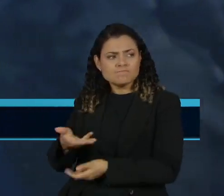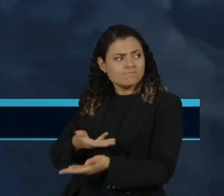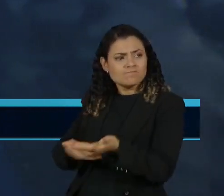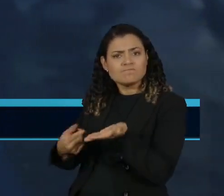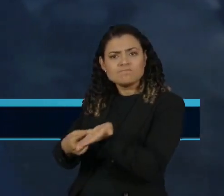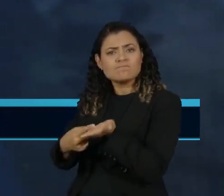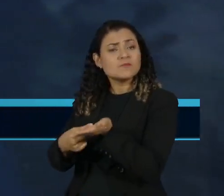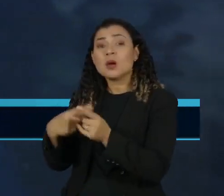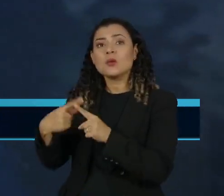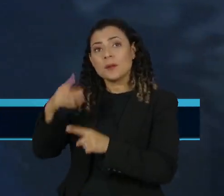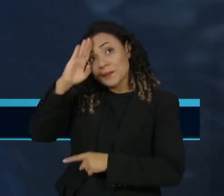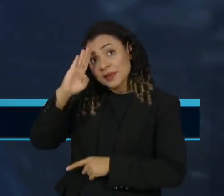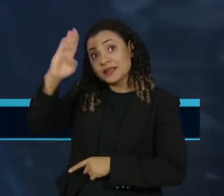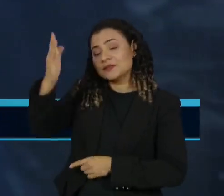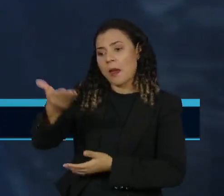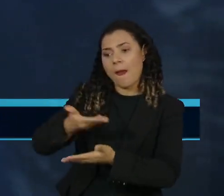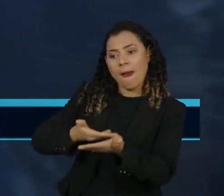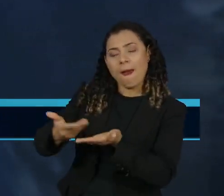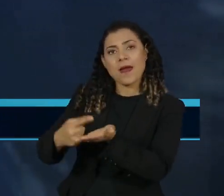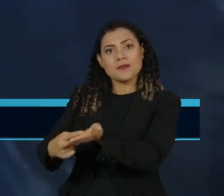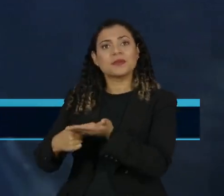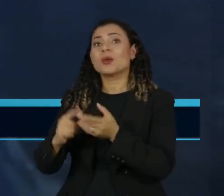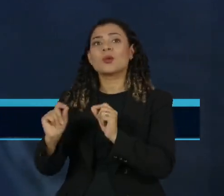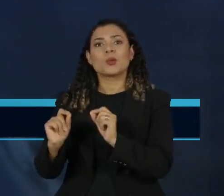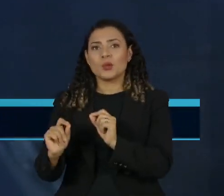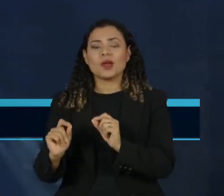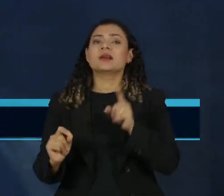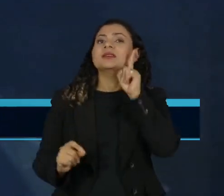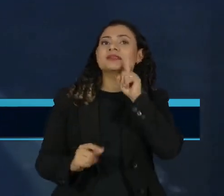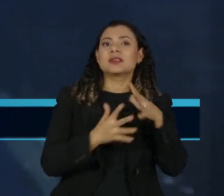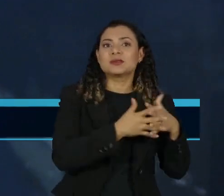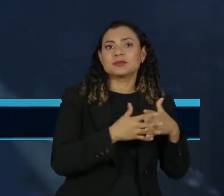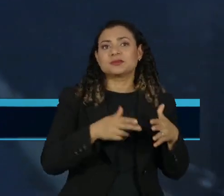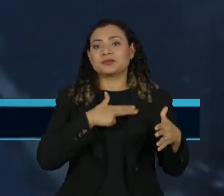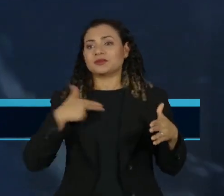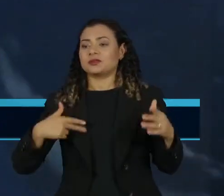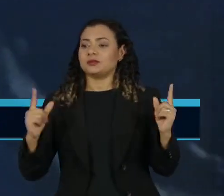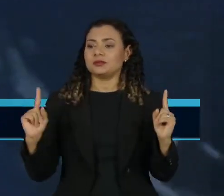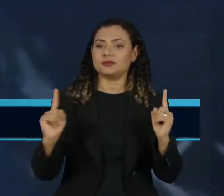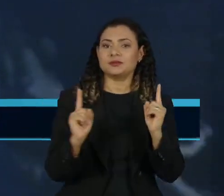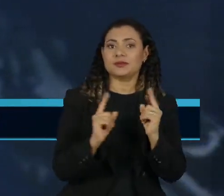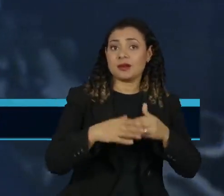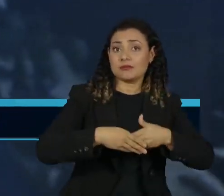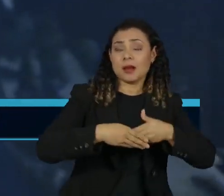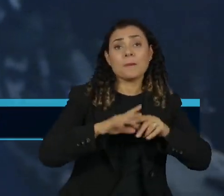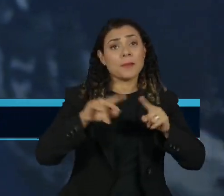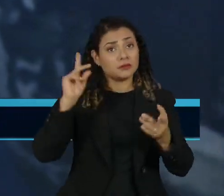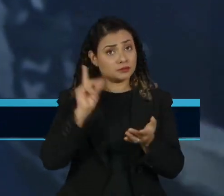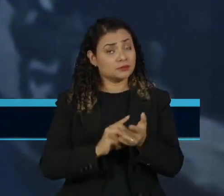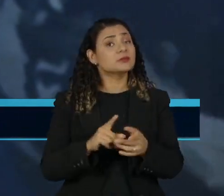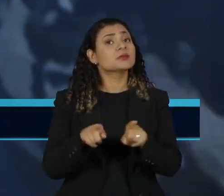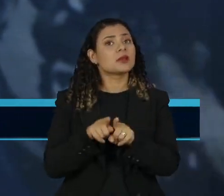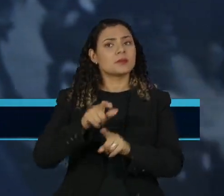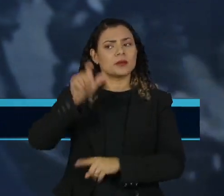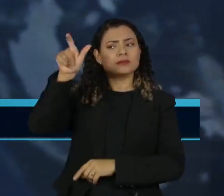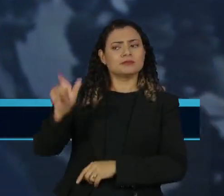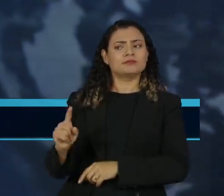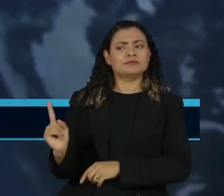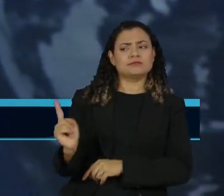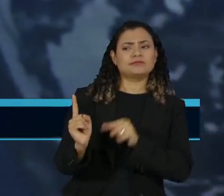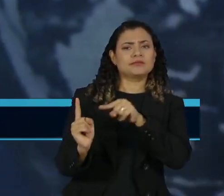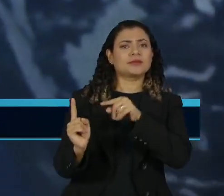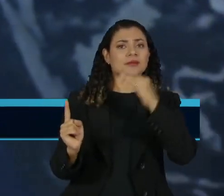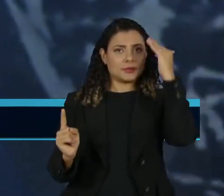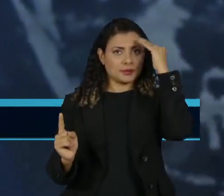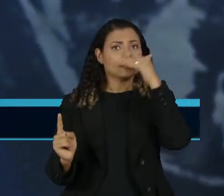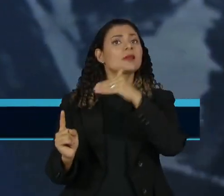o principal articulador da aproximação dos americanos com a China comunista, mas também foi visto como um criminoso